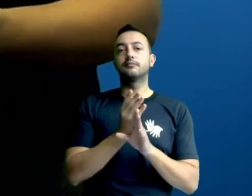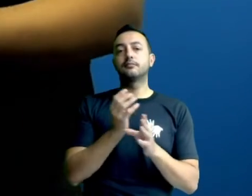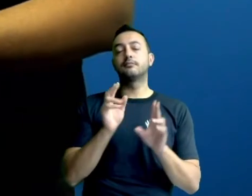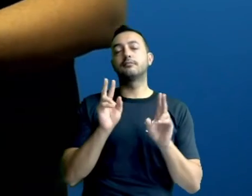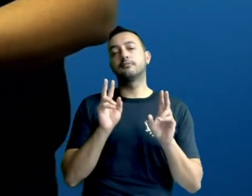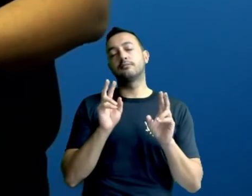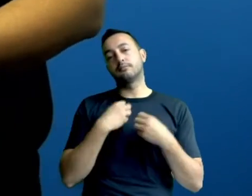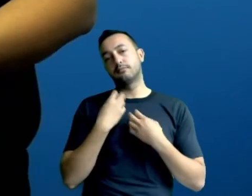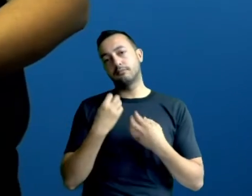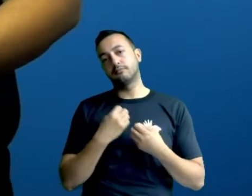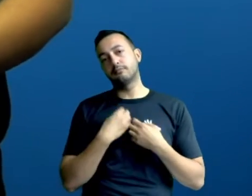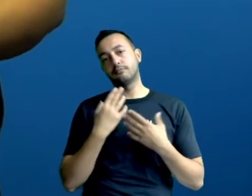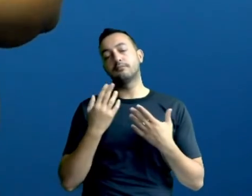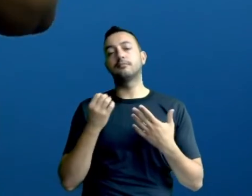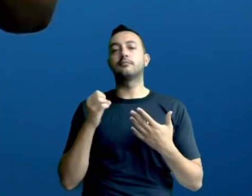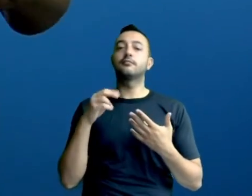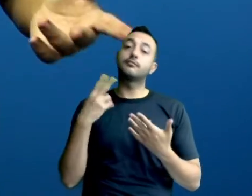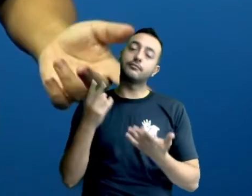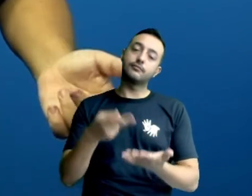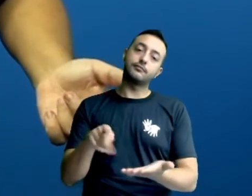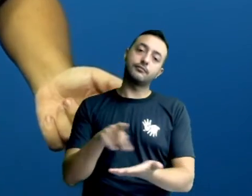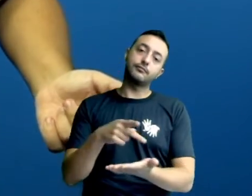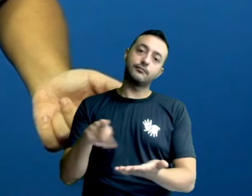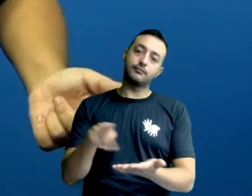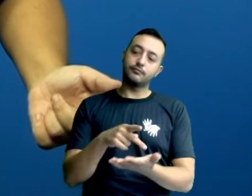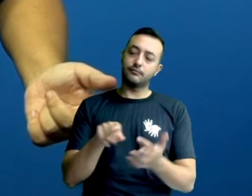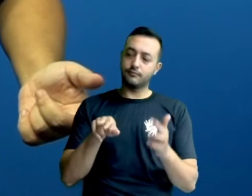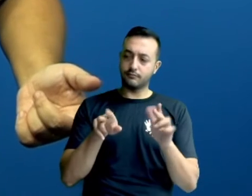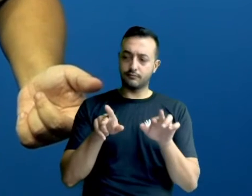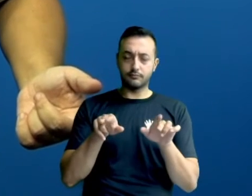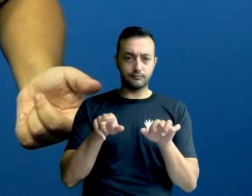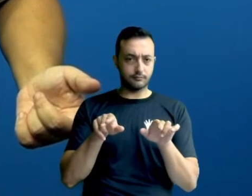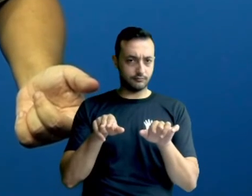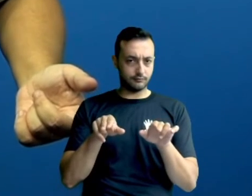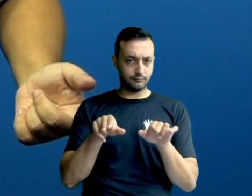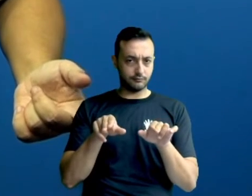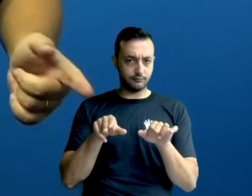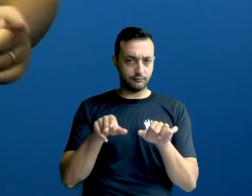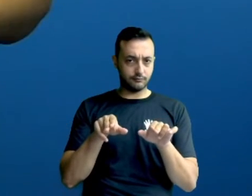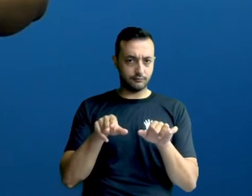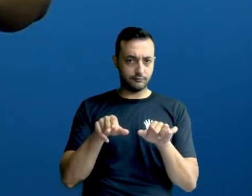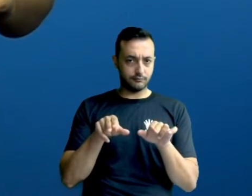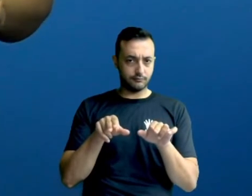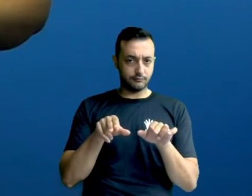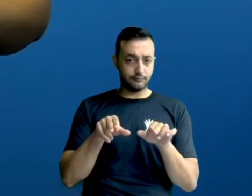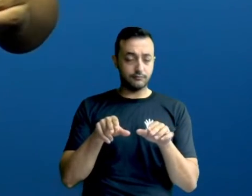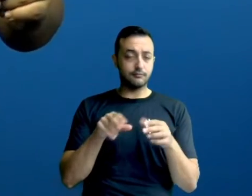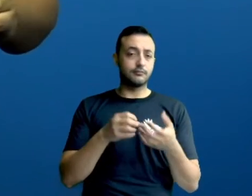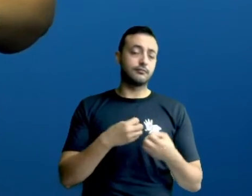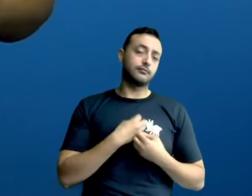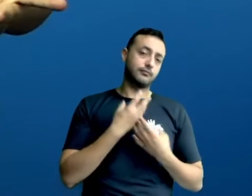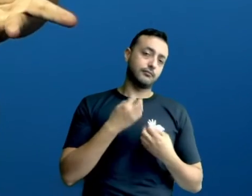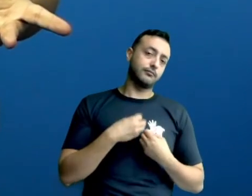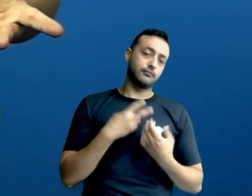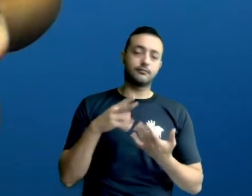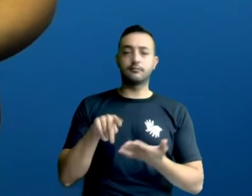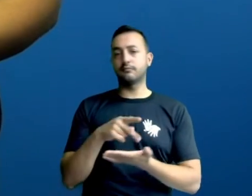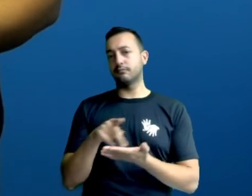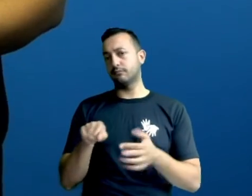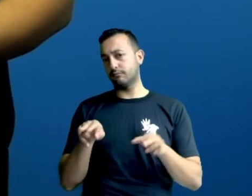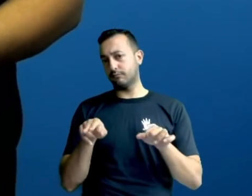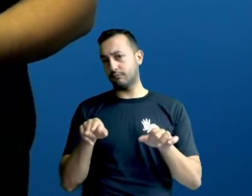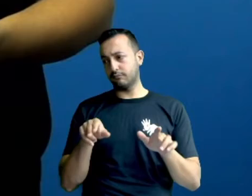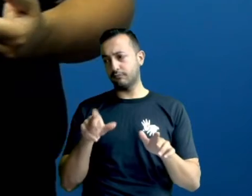poema ou poesia. É a mesma coisa, professor? Poema e poesia não é a mesma